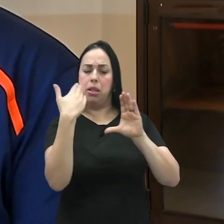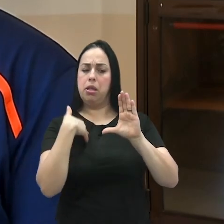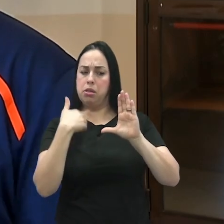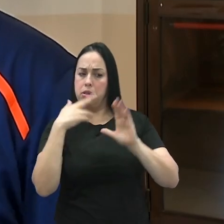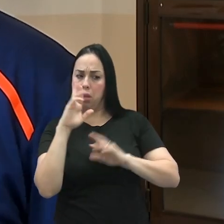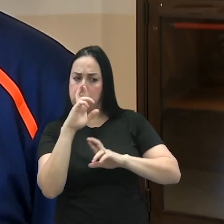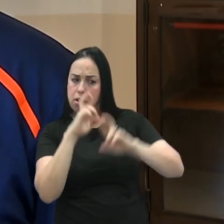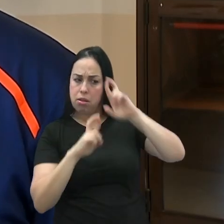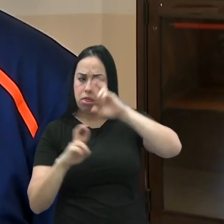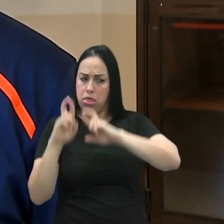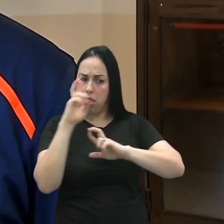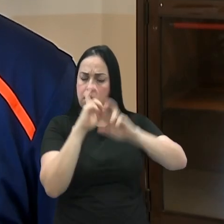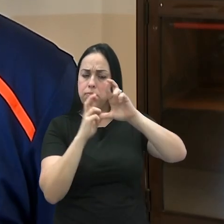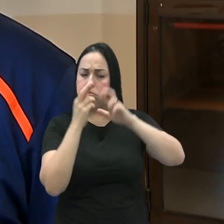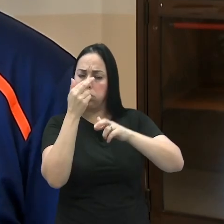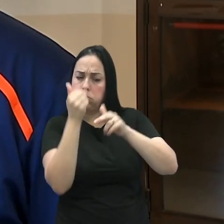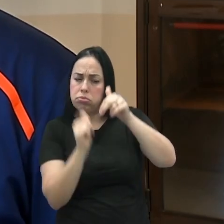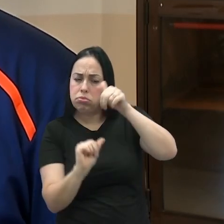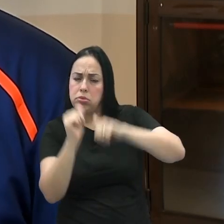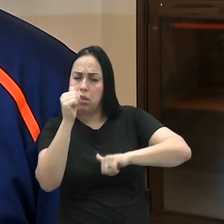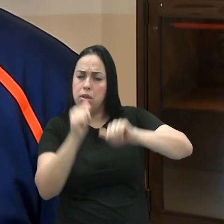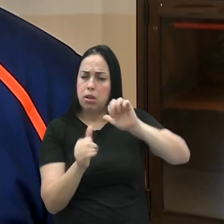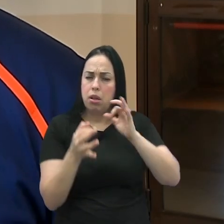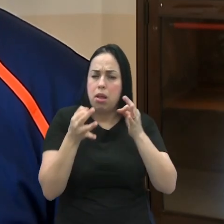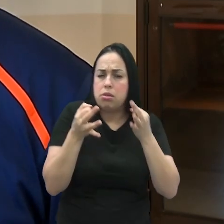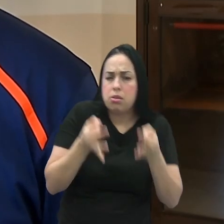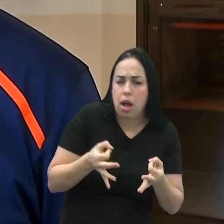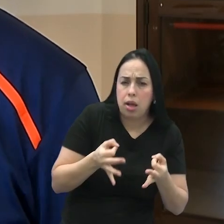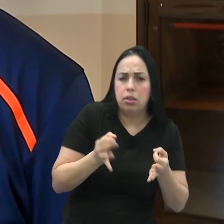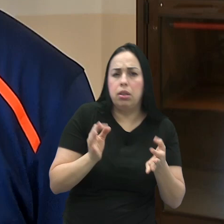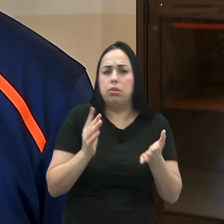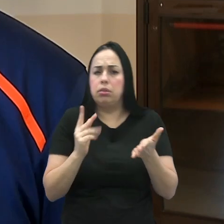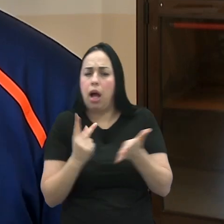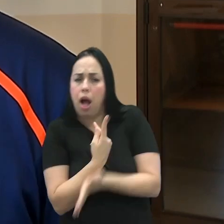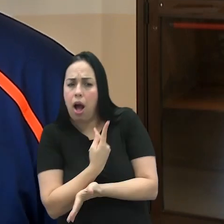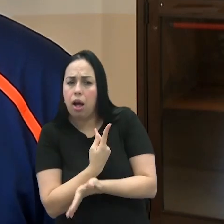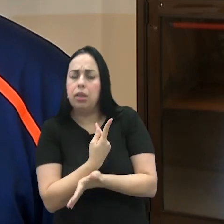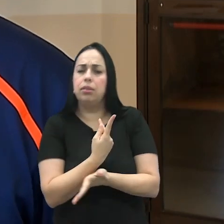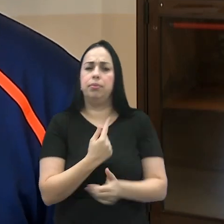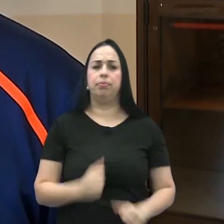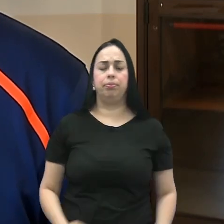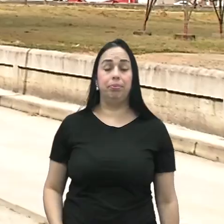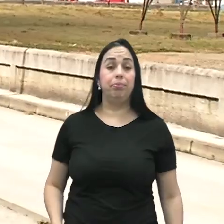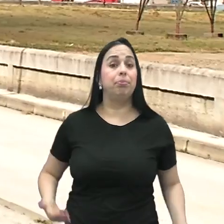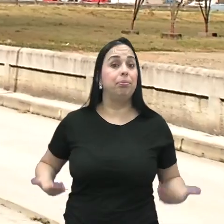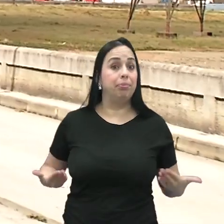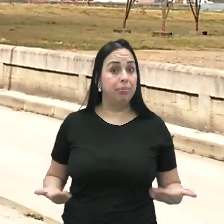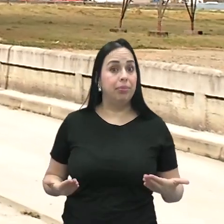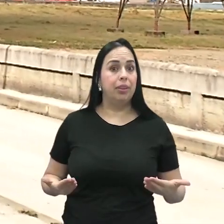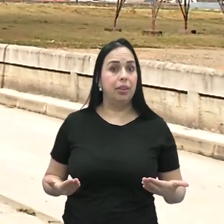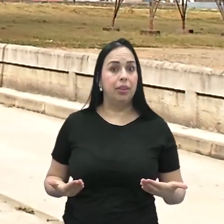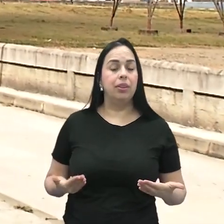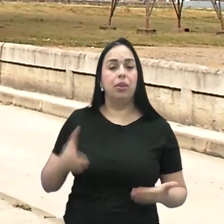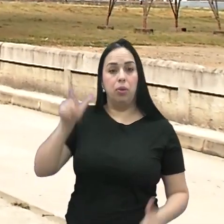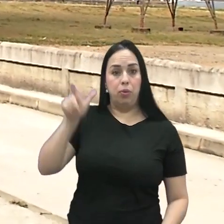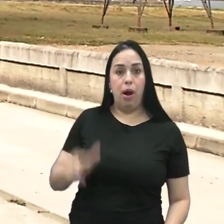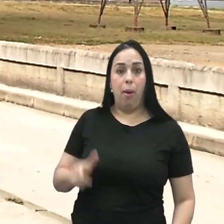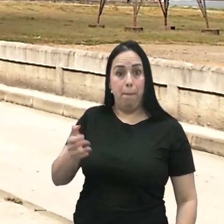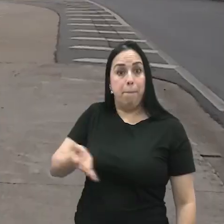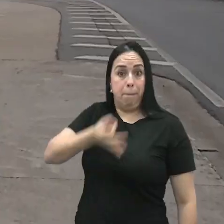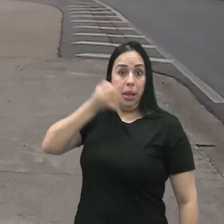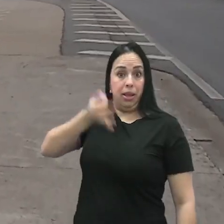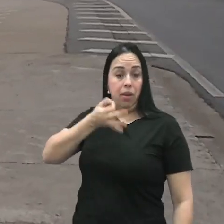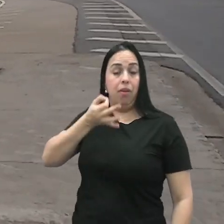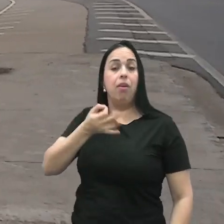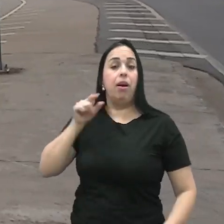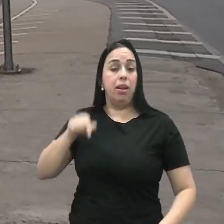nós vamos fazendo uma aferição desse trabalho e vendo como é que as coisas estão acontecendo. Ainda de acordo com o parlamentar,